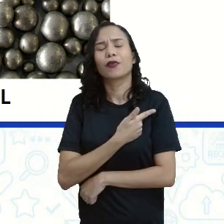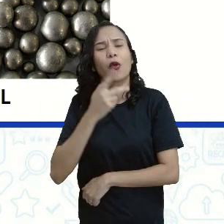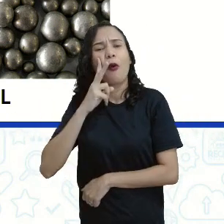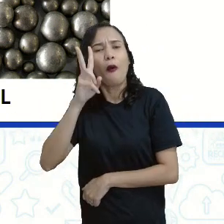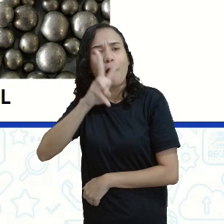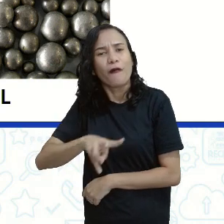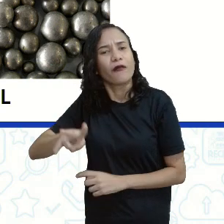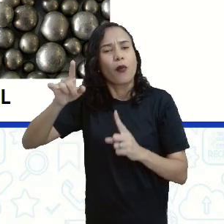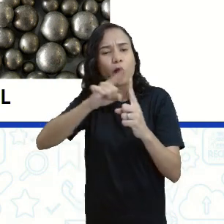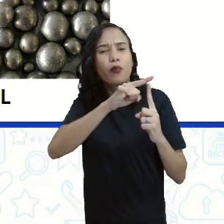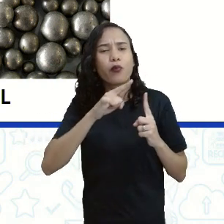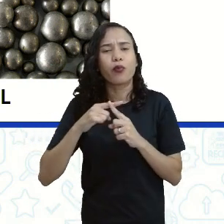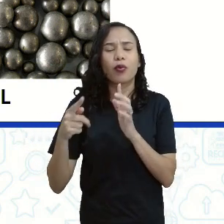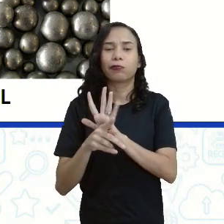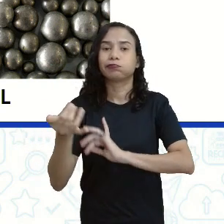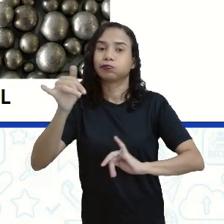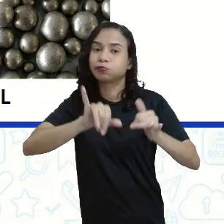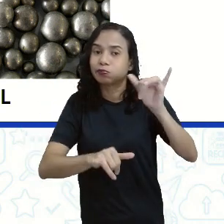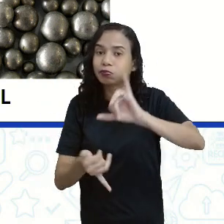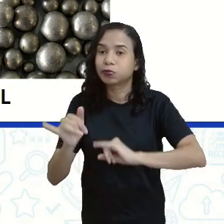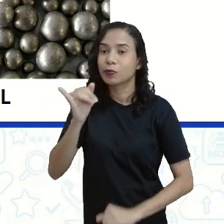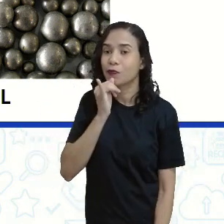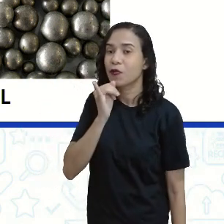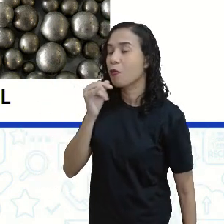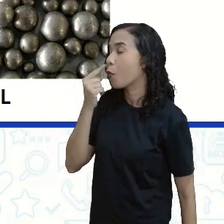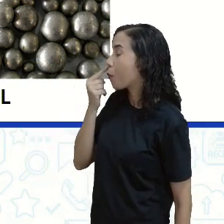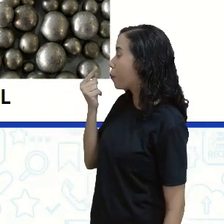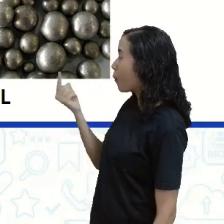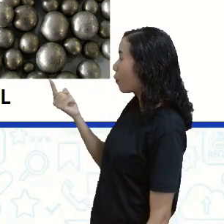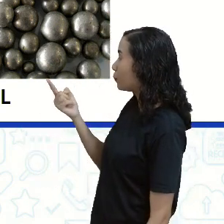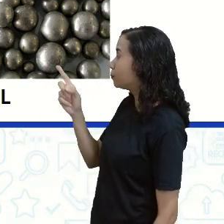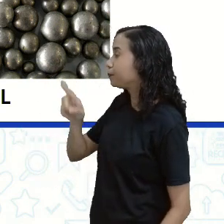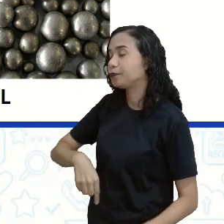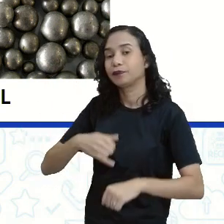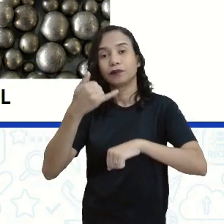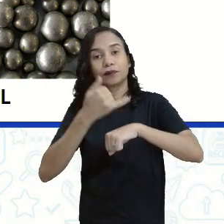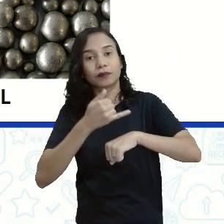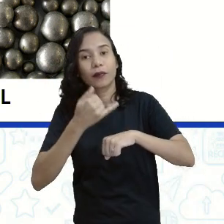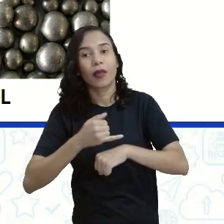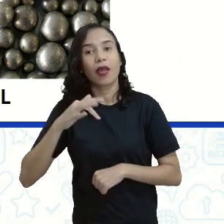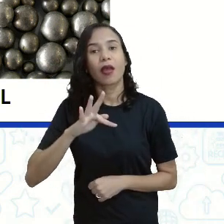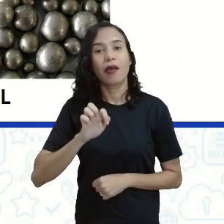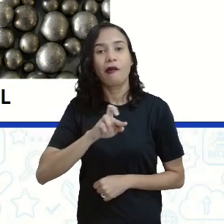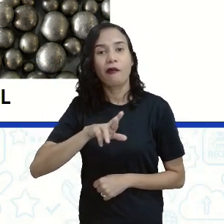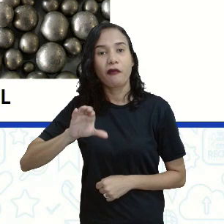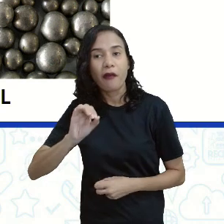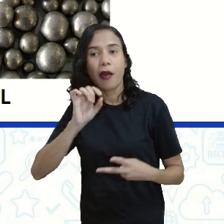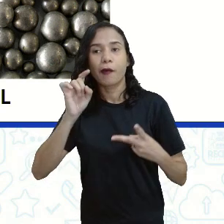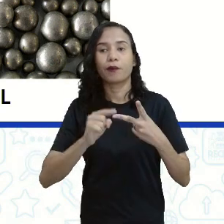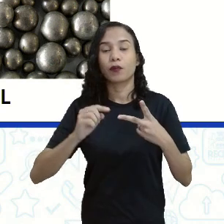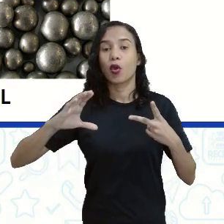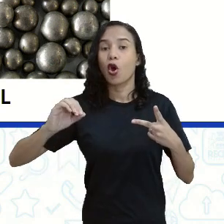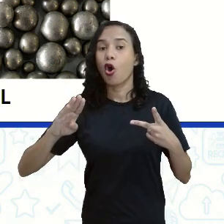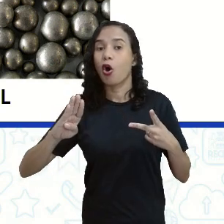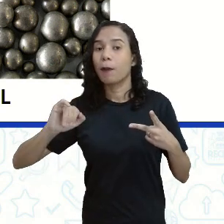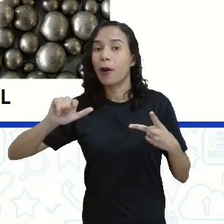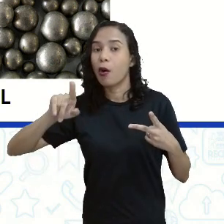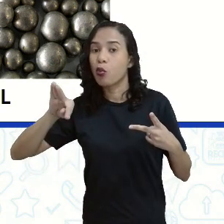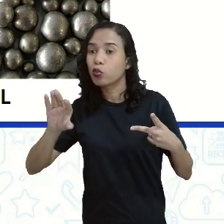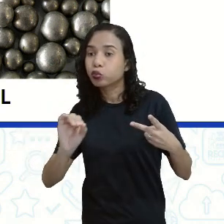de metais, né? Então, temos aí, no exemplo, ferro, cobalto e o níquel, tá